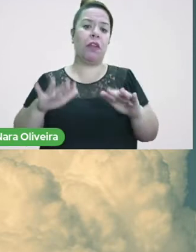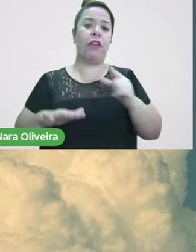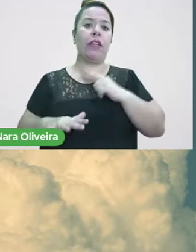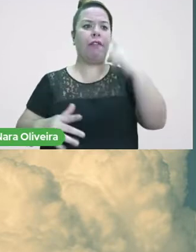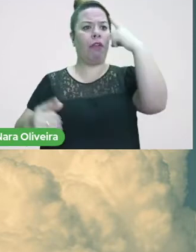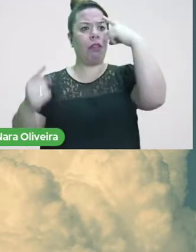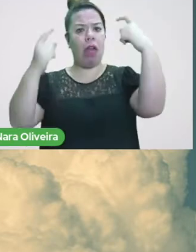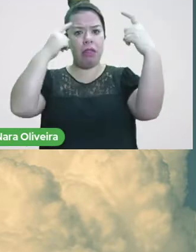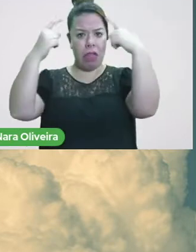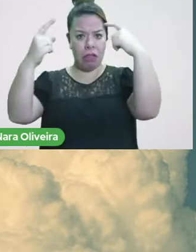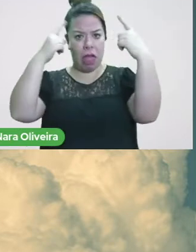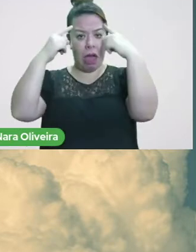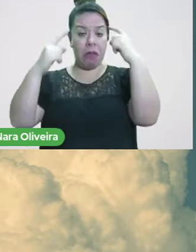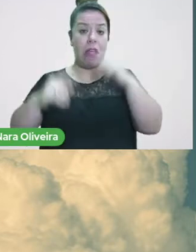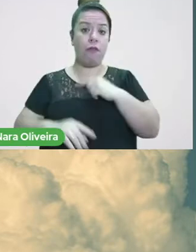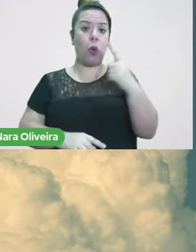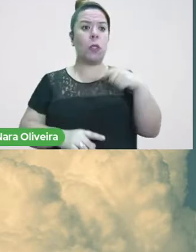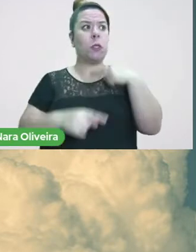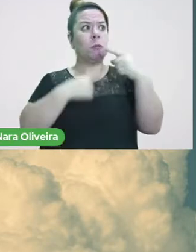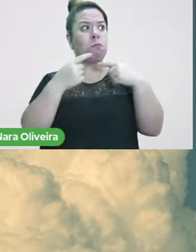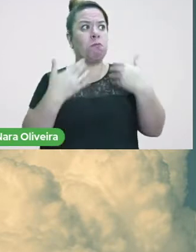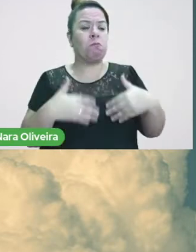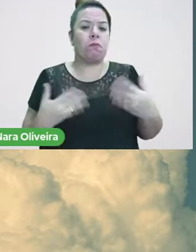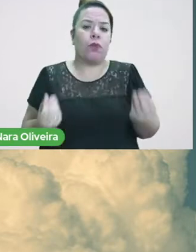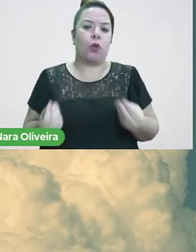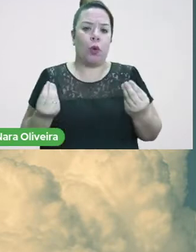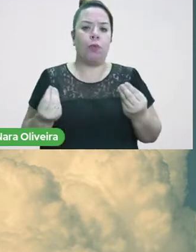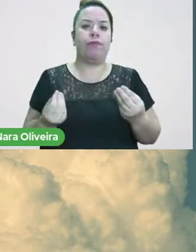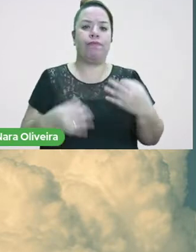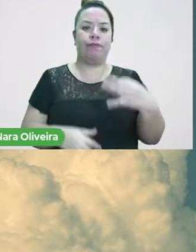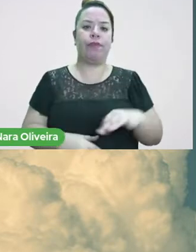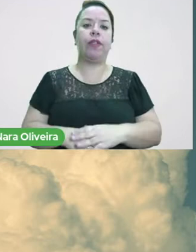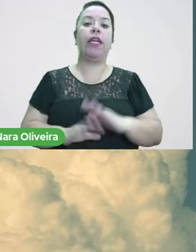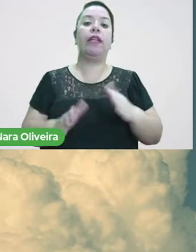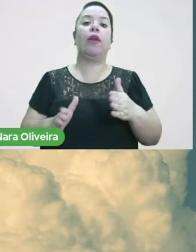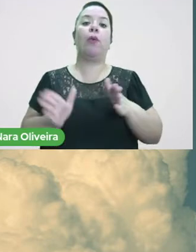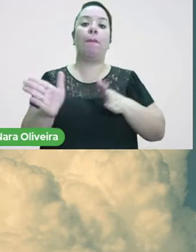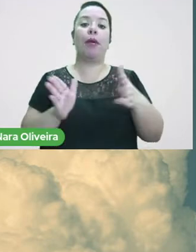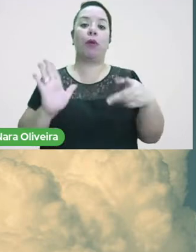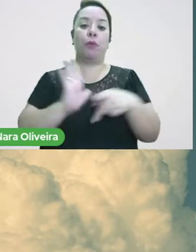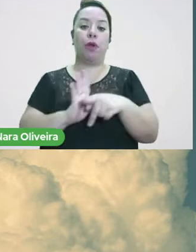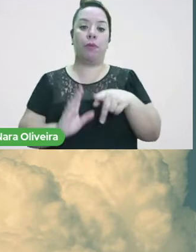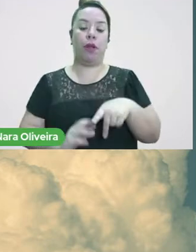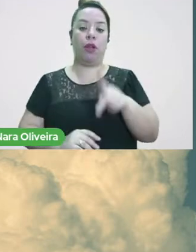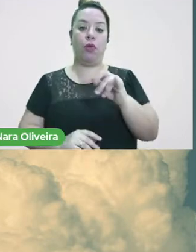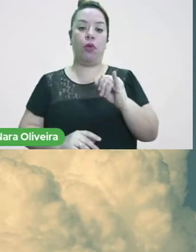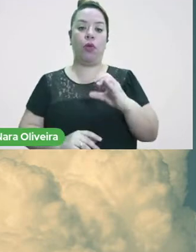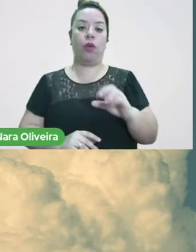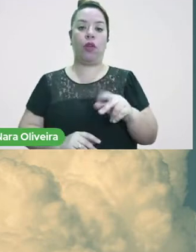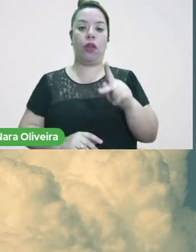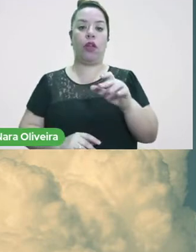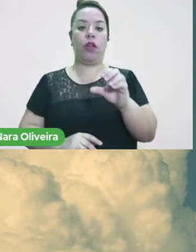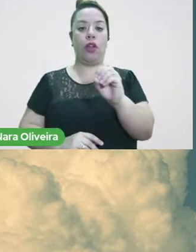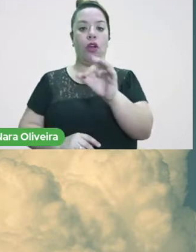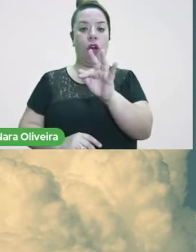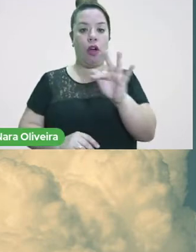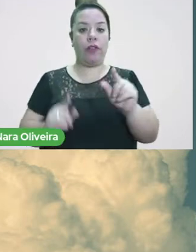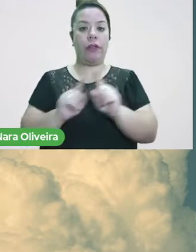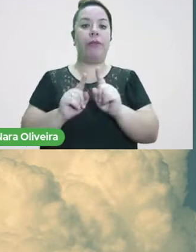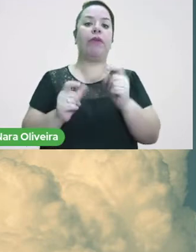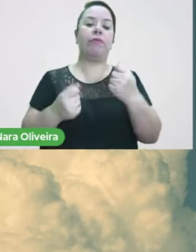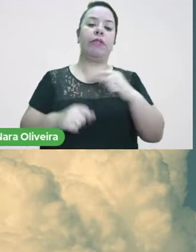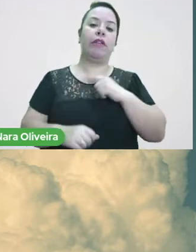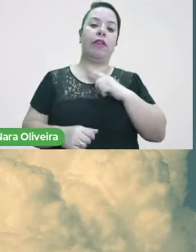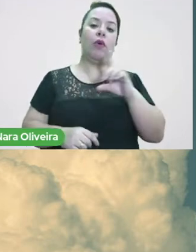surgiram novas dúvidas, certo? Então, durante o kickoff, quem participa? O dev ou o par, tá? Que vai tocar aquele